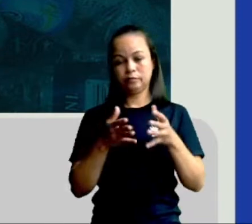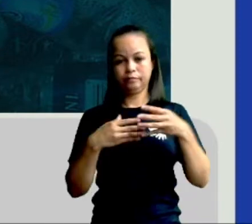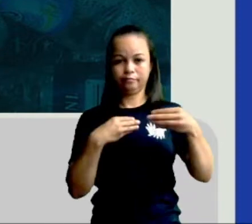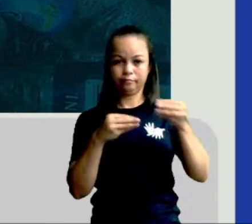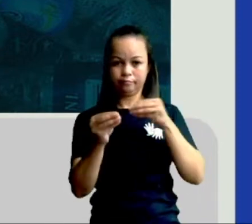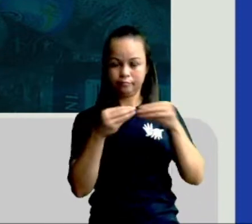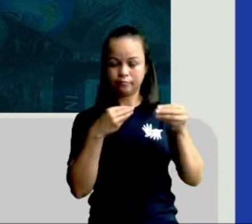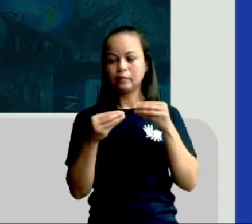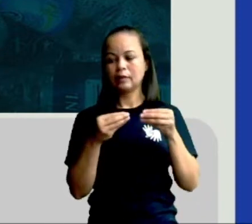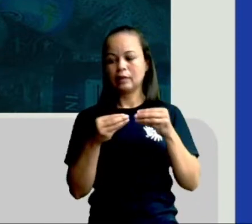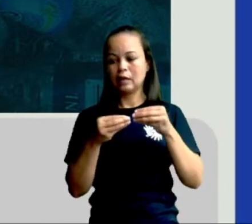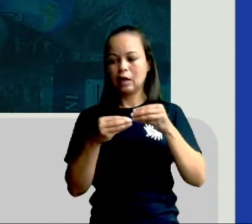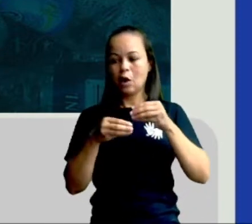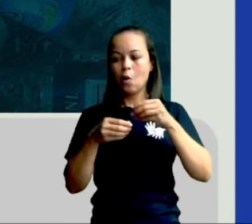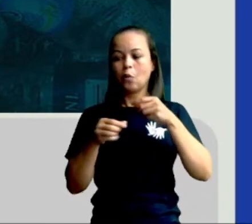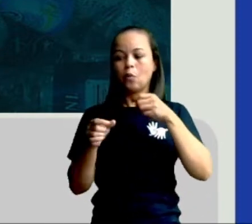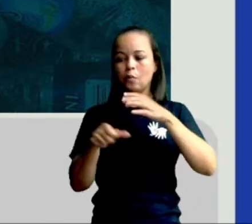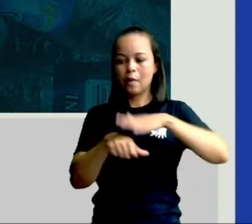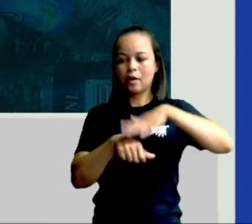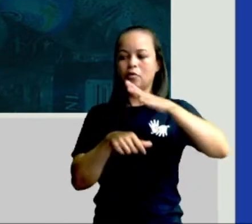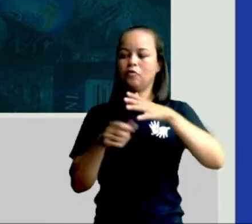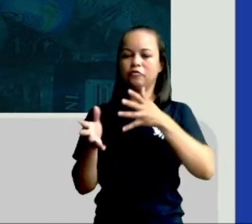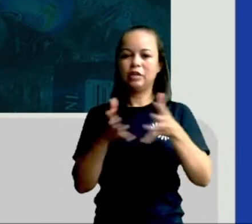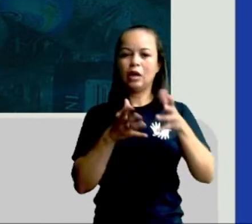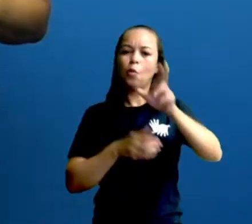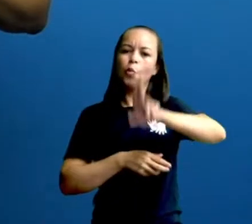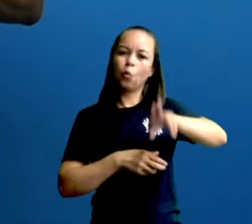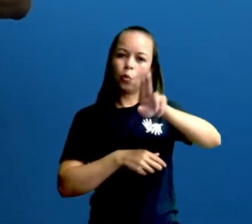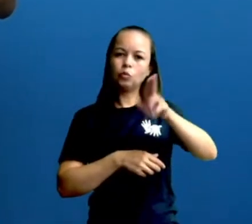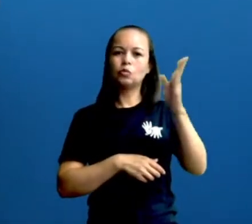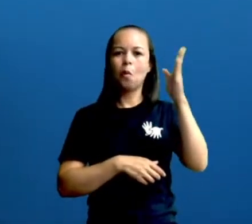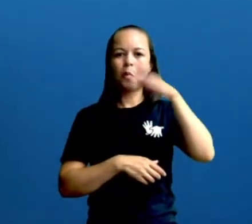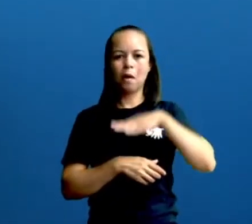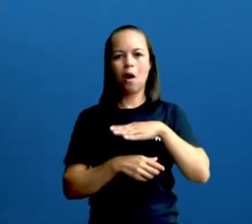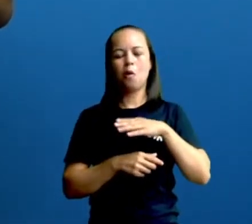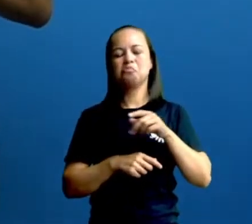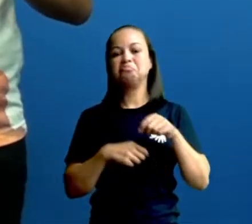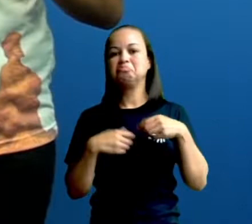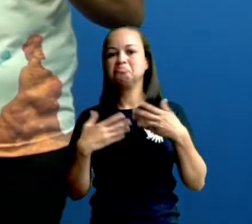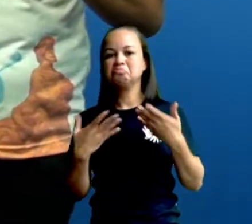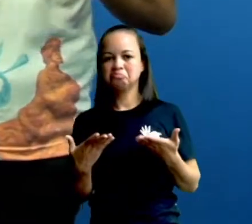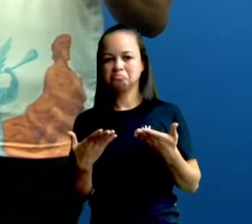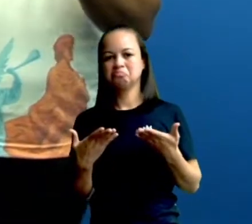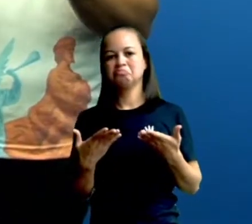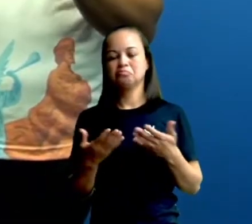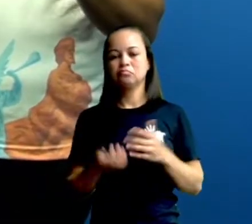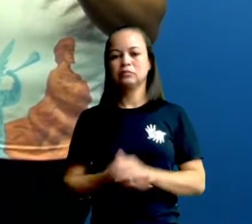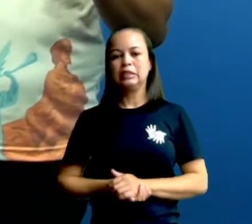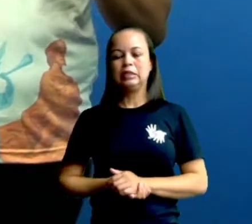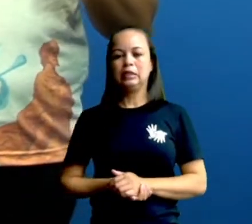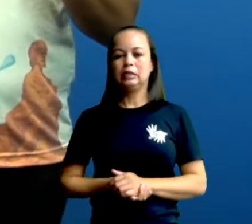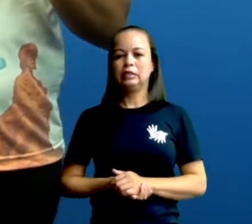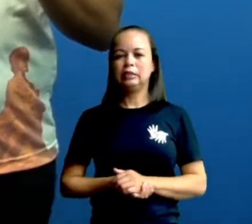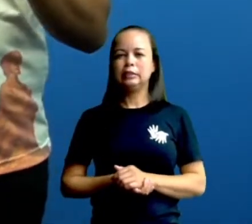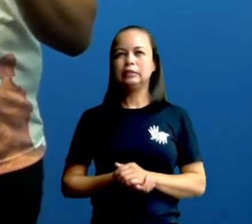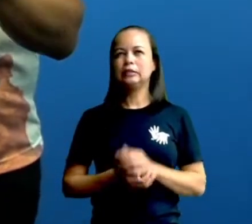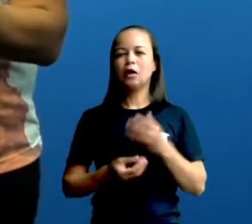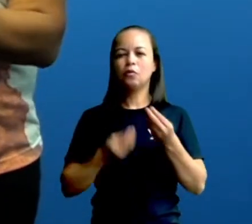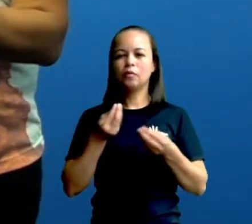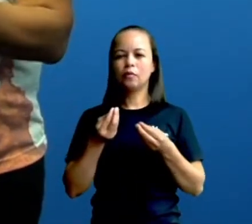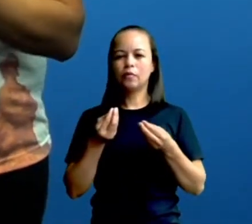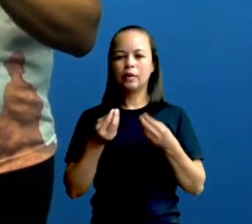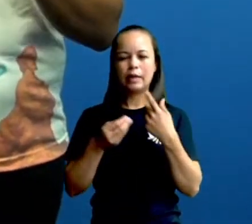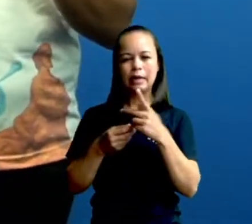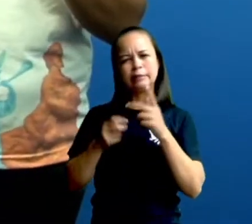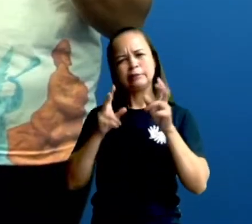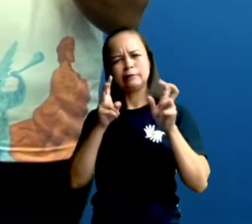maior vilão é o mau uso. Volta aqui comigo. Eu acho que isso aqui já nos dá um norte, já nos dá um